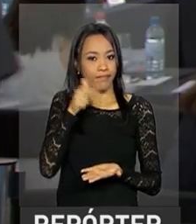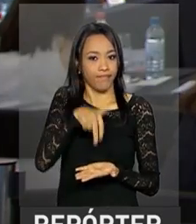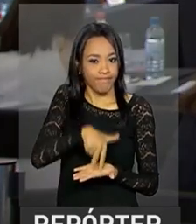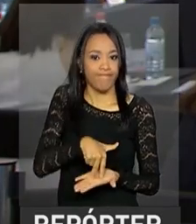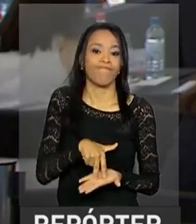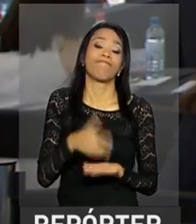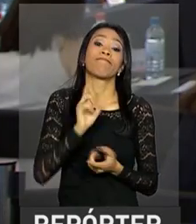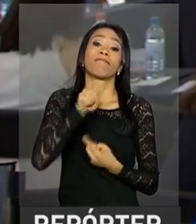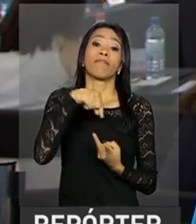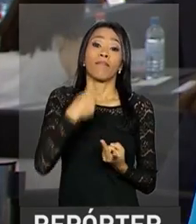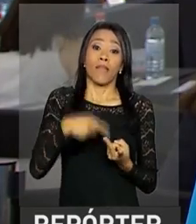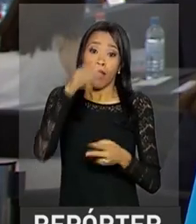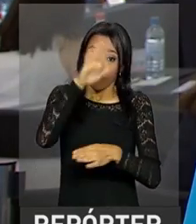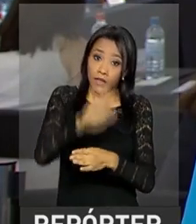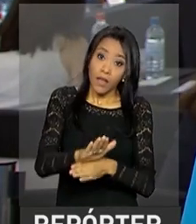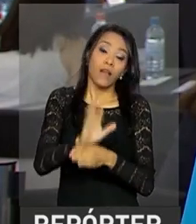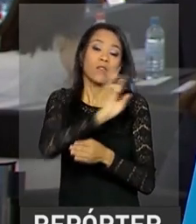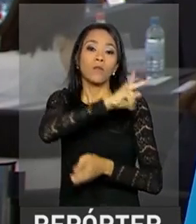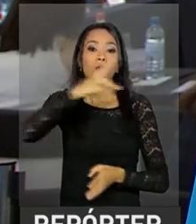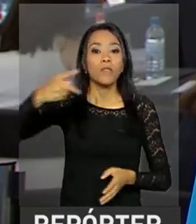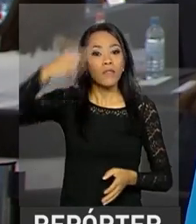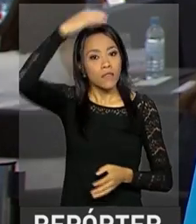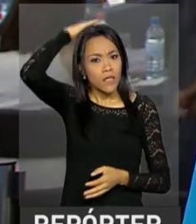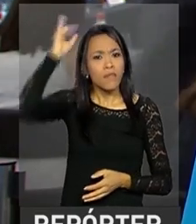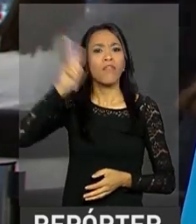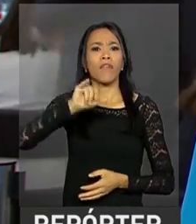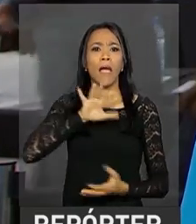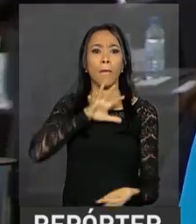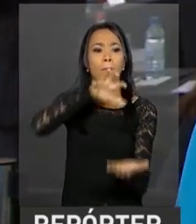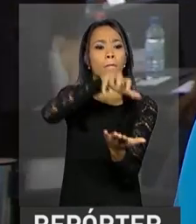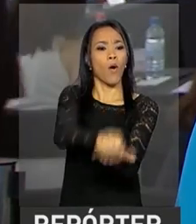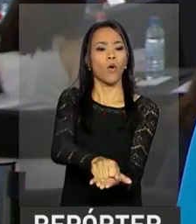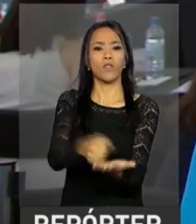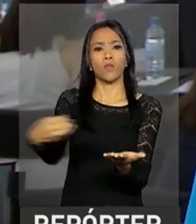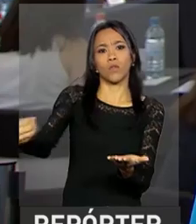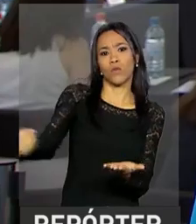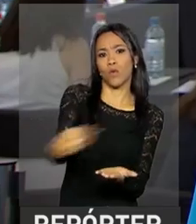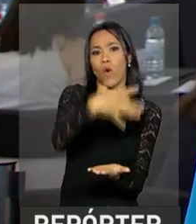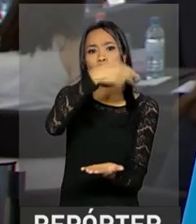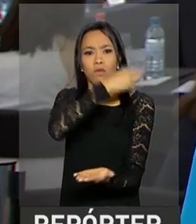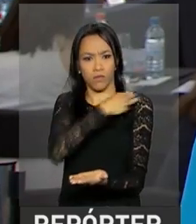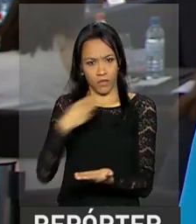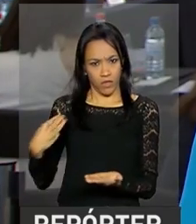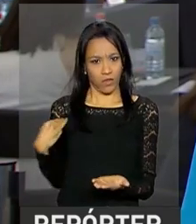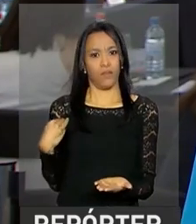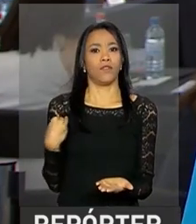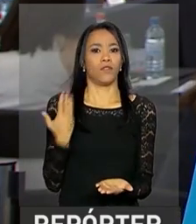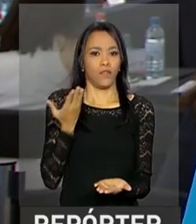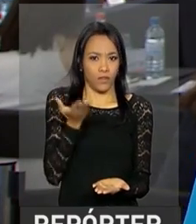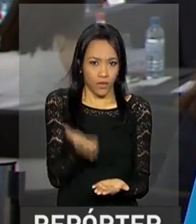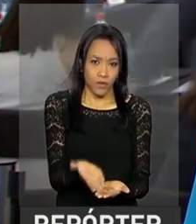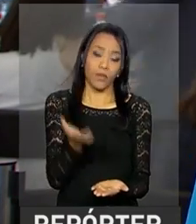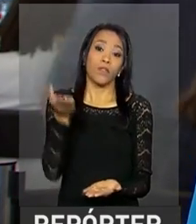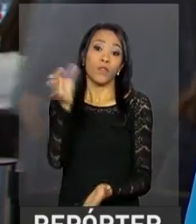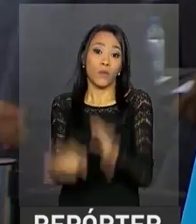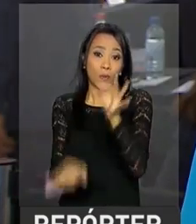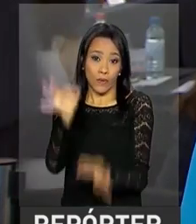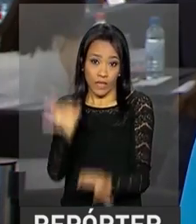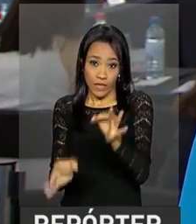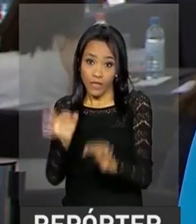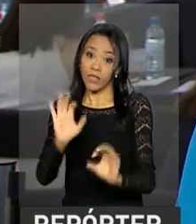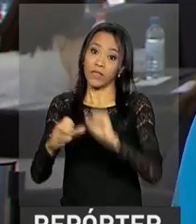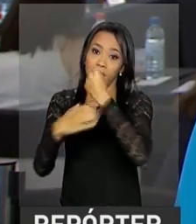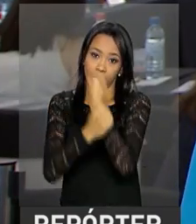E à tarde, o presidente Michel Temer vai dar posse aos ministros, novos ministros da Justiça e